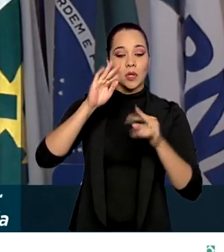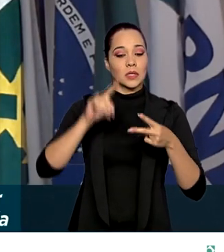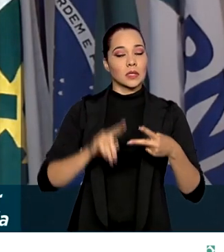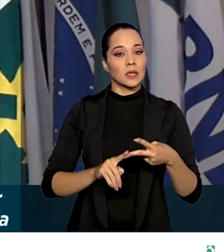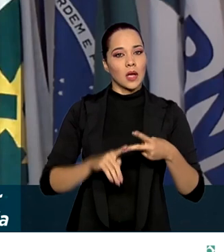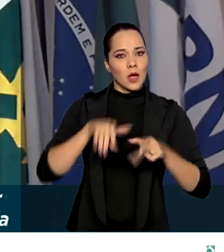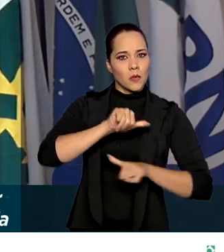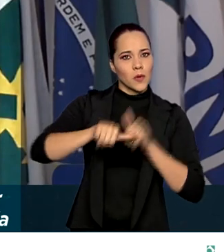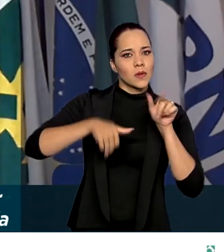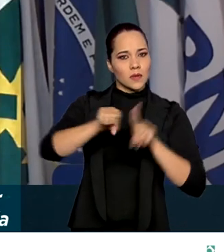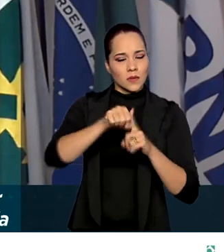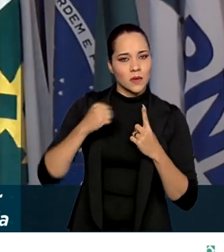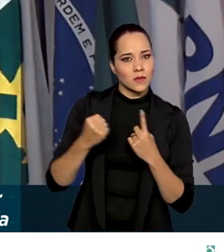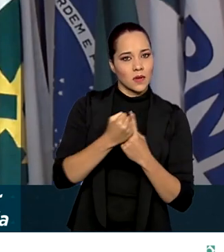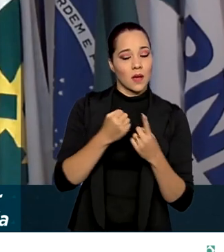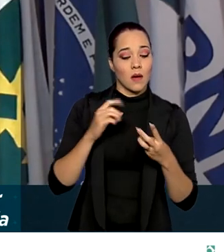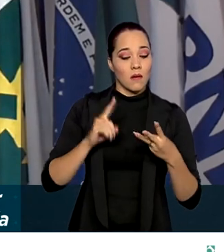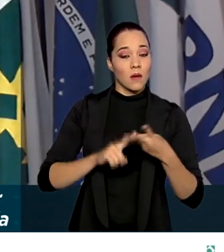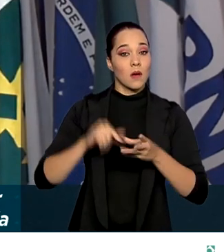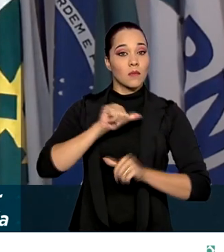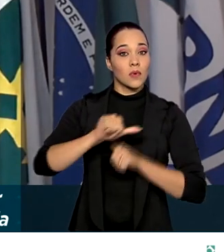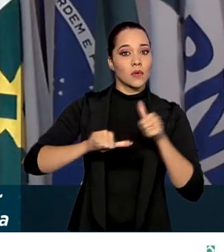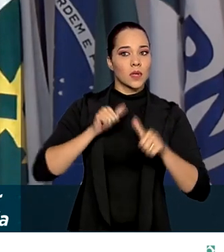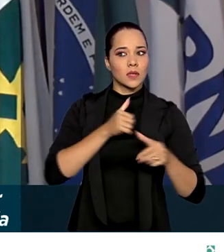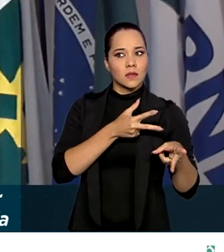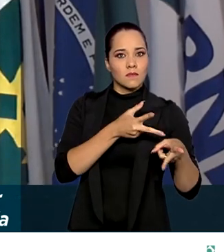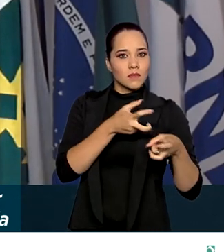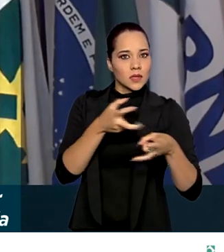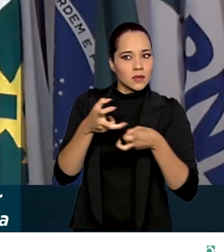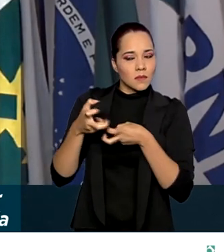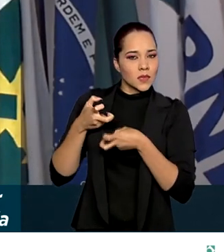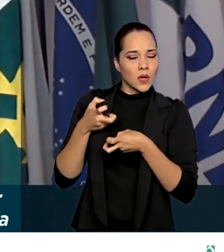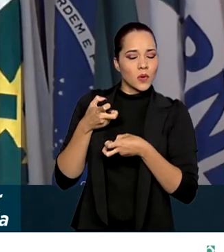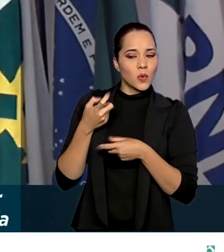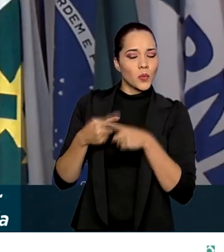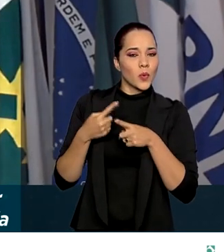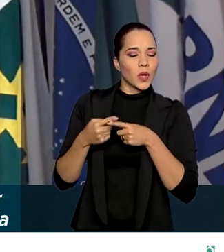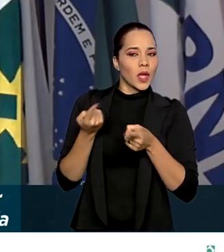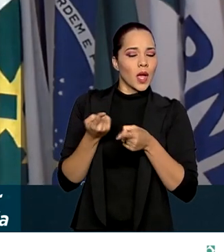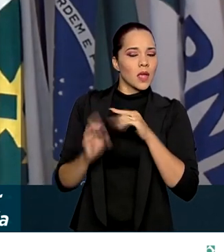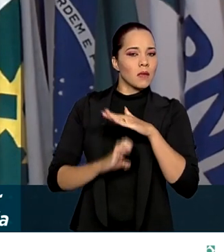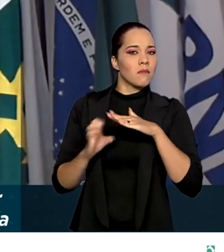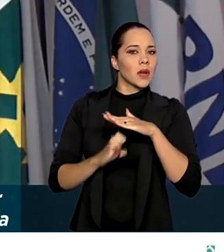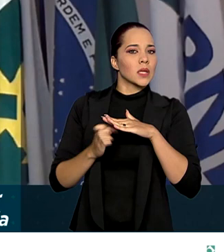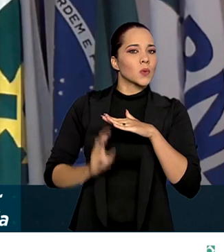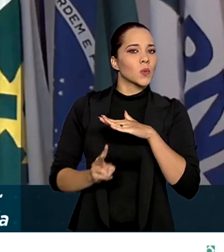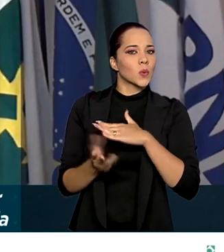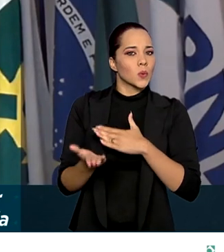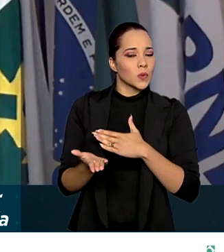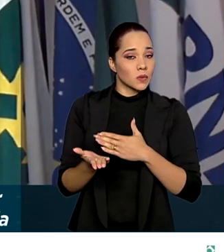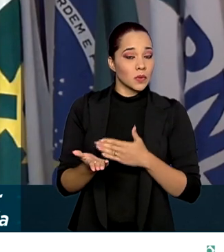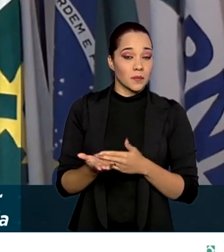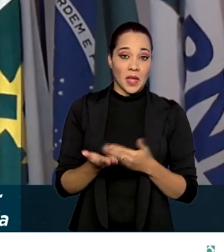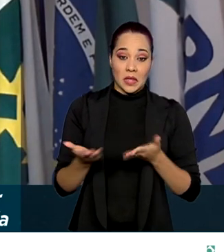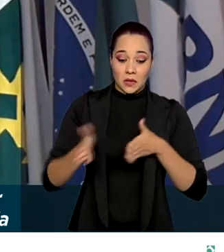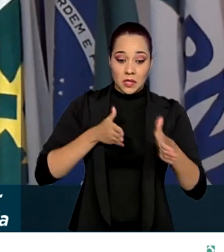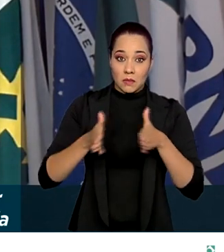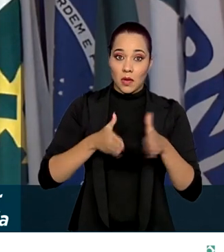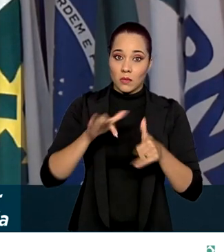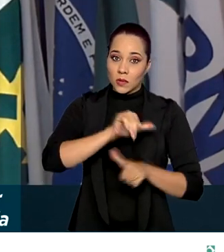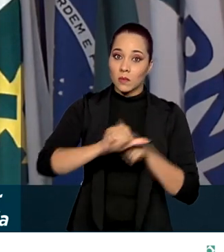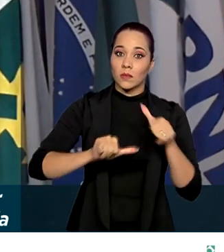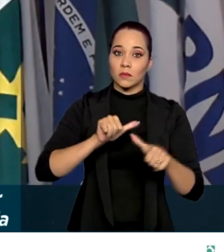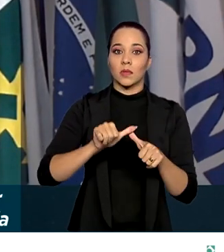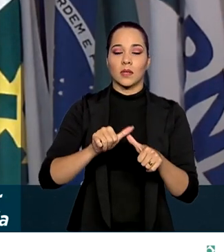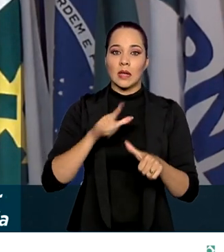mudança social, mudança de percepções da razão das empresas existir. Nesses tempos de mudança,